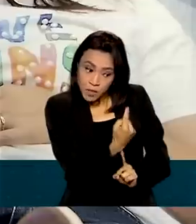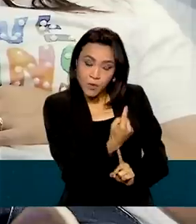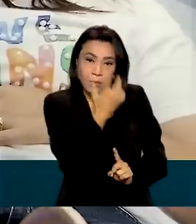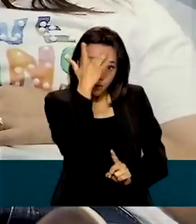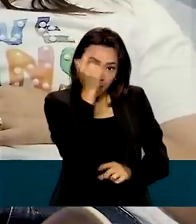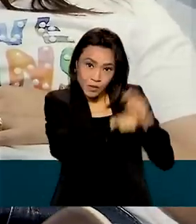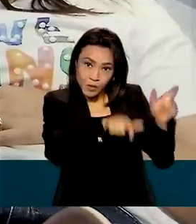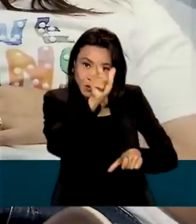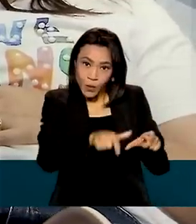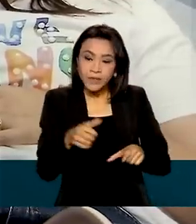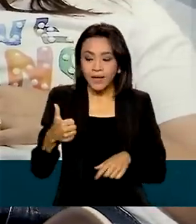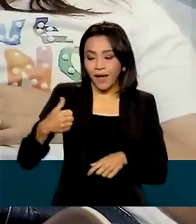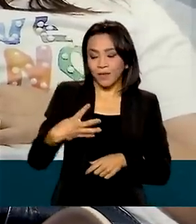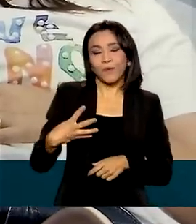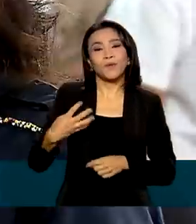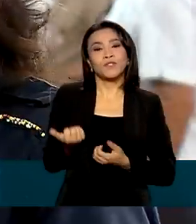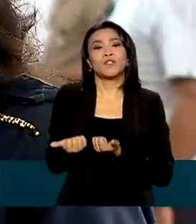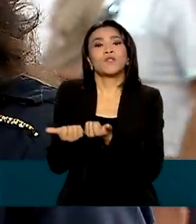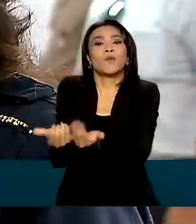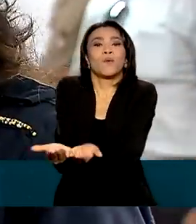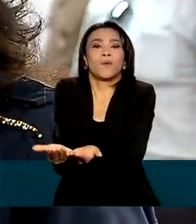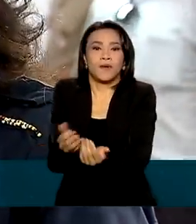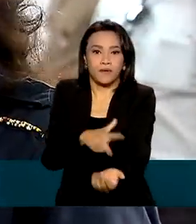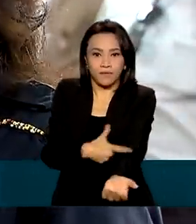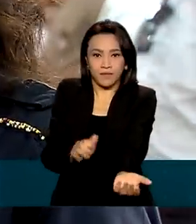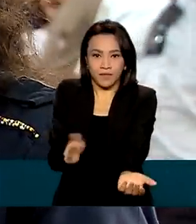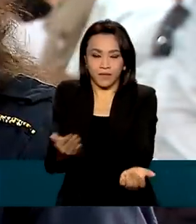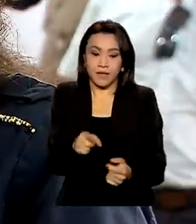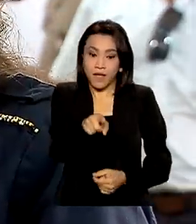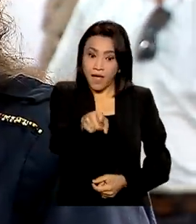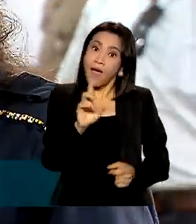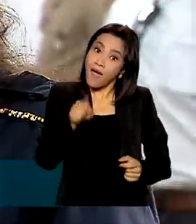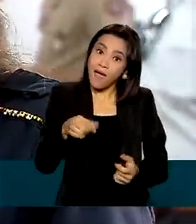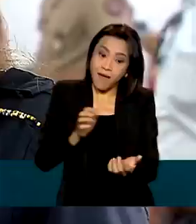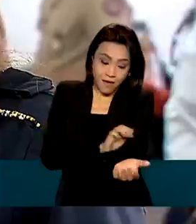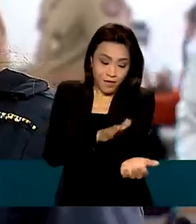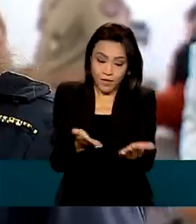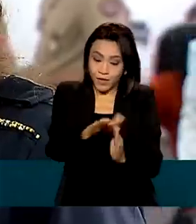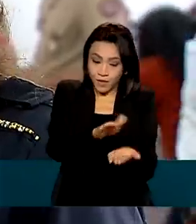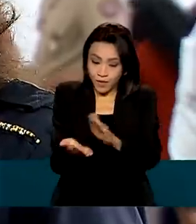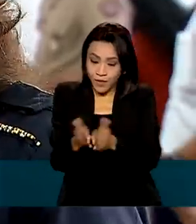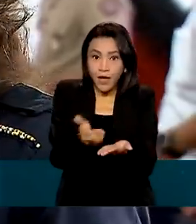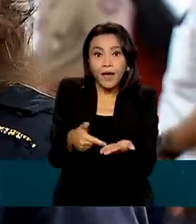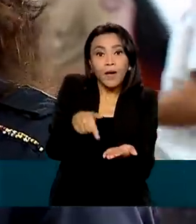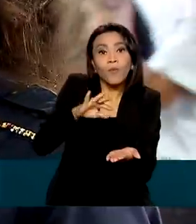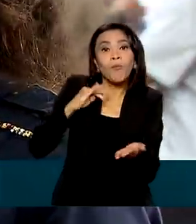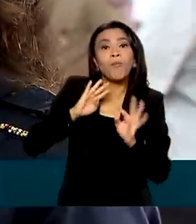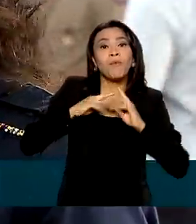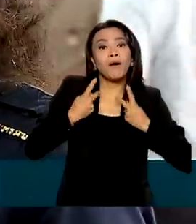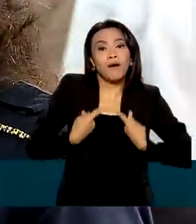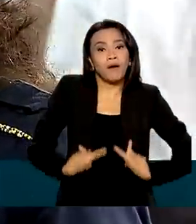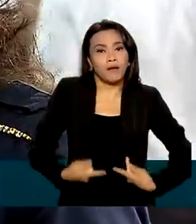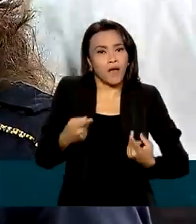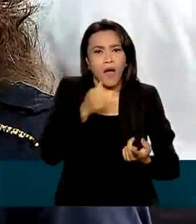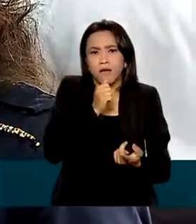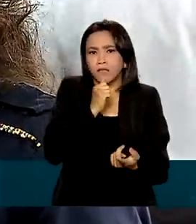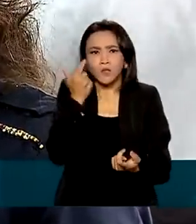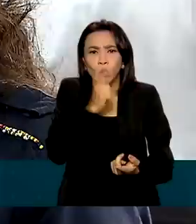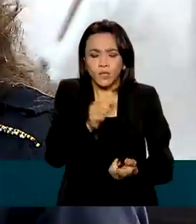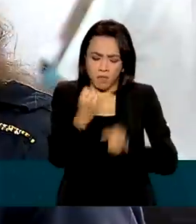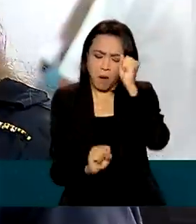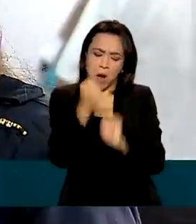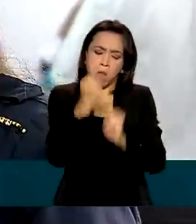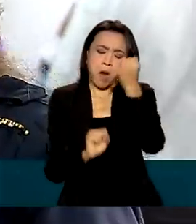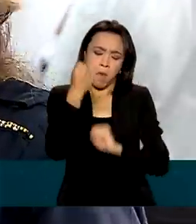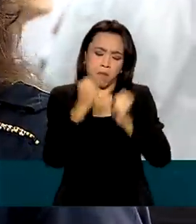brasileiros, 14 são doadores. É uma matéria-prima essencialmente humana. Nós não conseguimos ainda fazer o sangue a